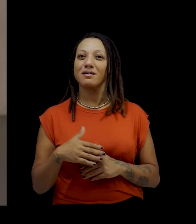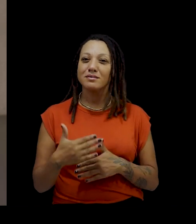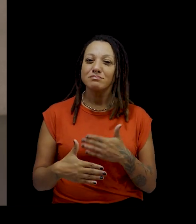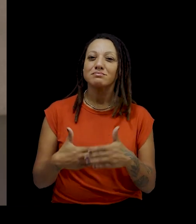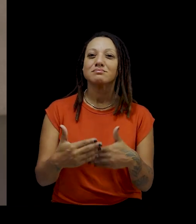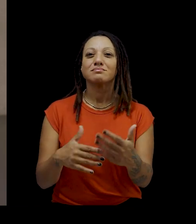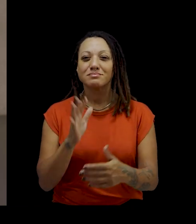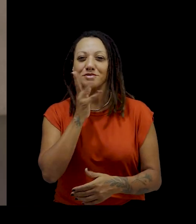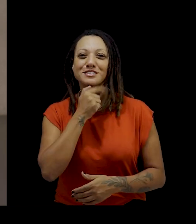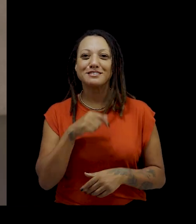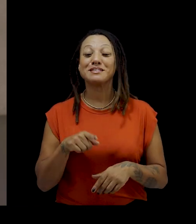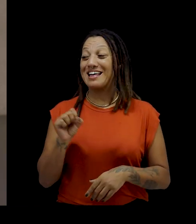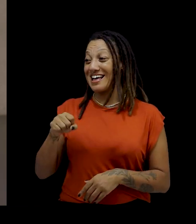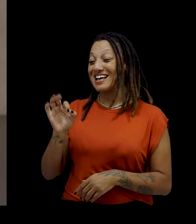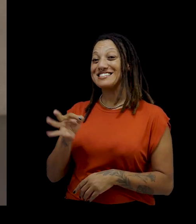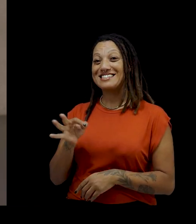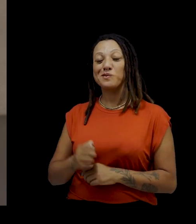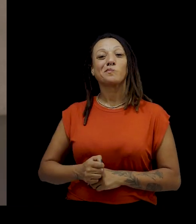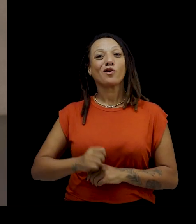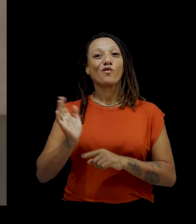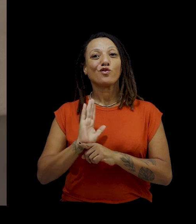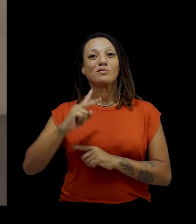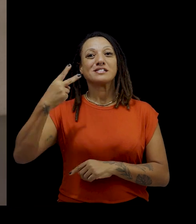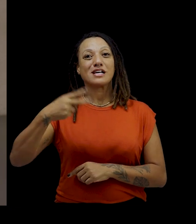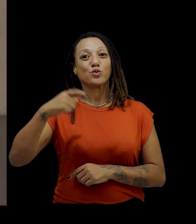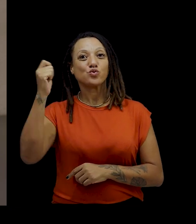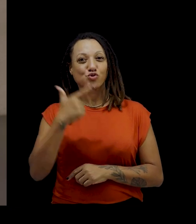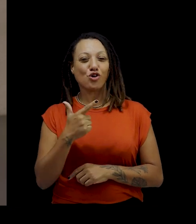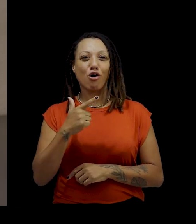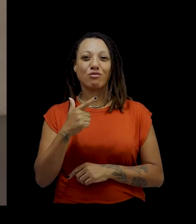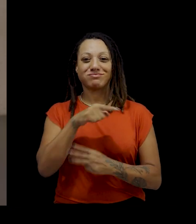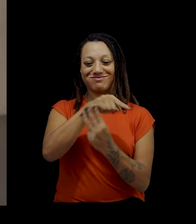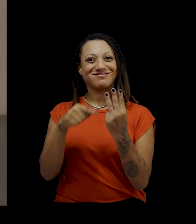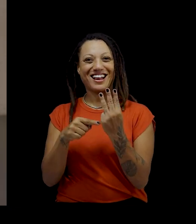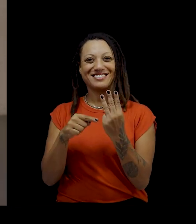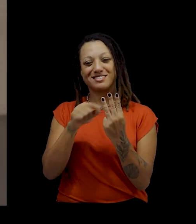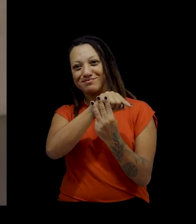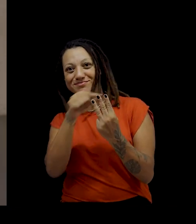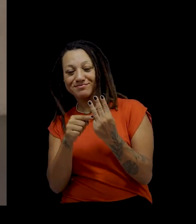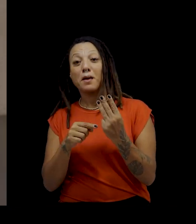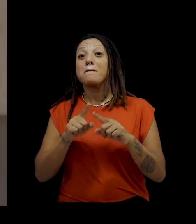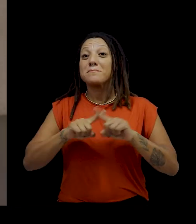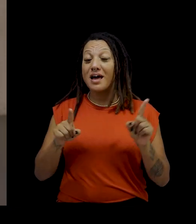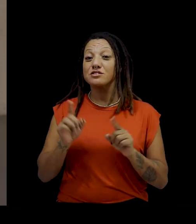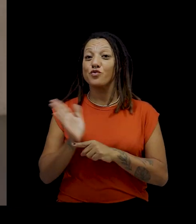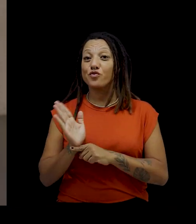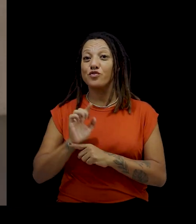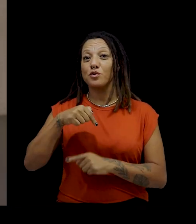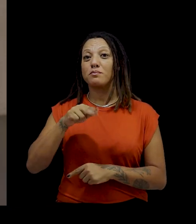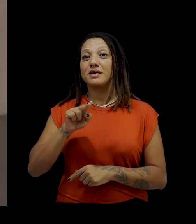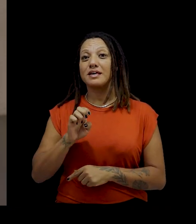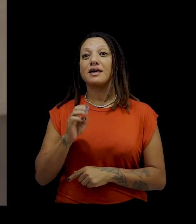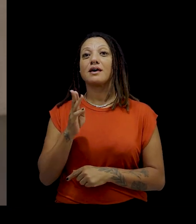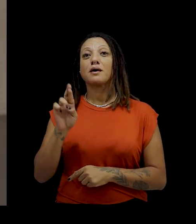eu acho que o Segundo Sol ele veio realmente para fechar essa trilogia, mas eu acho que com o Quebrante